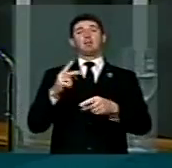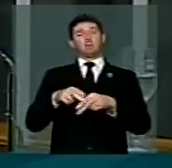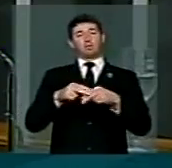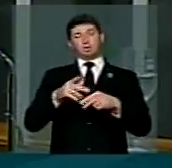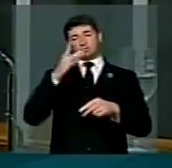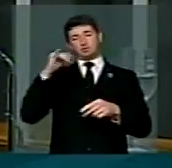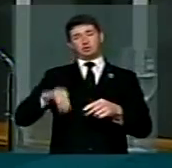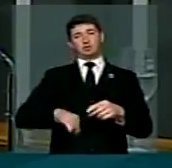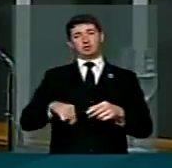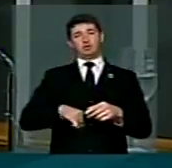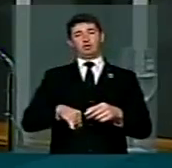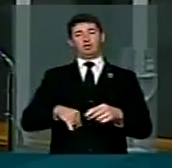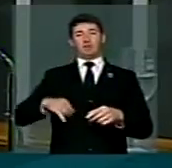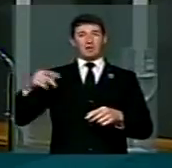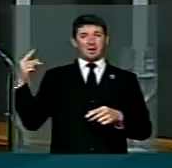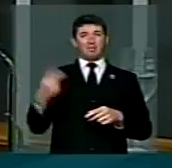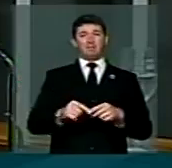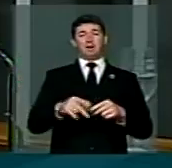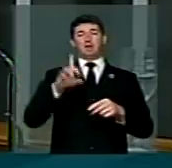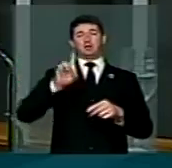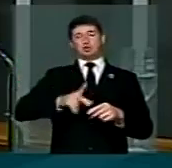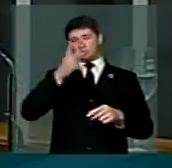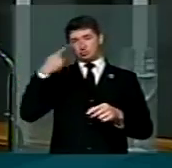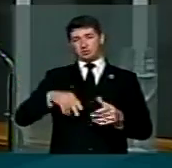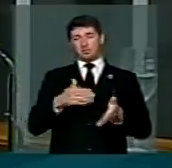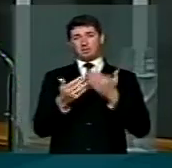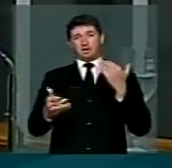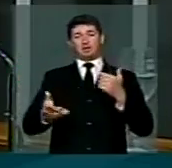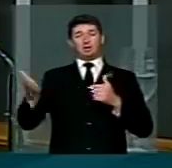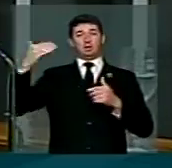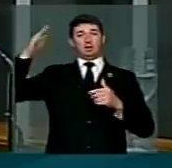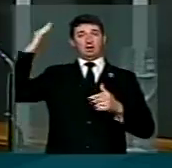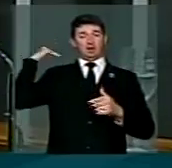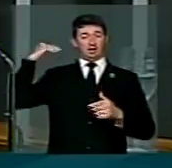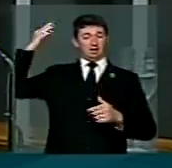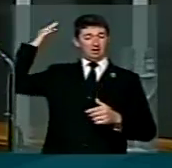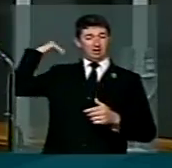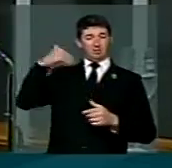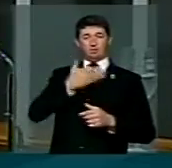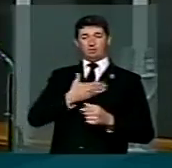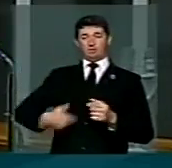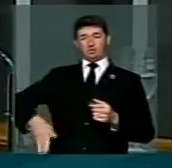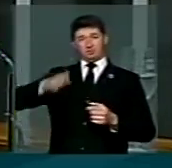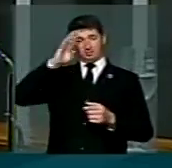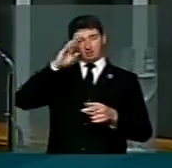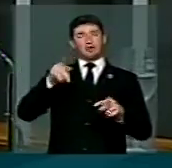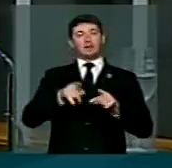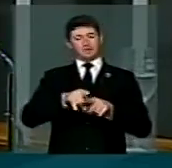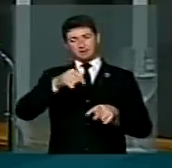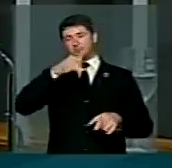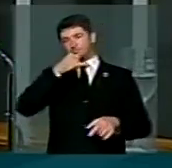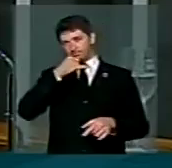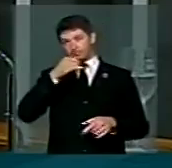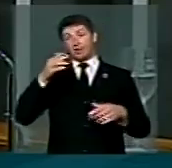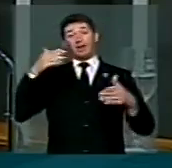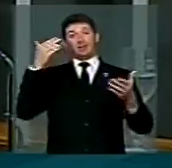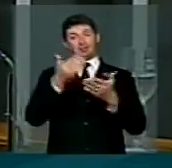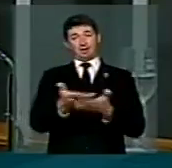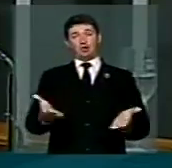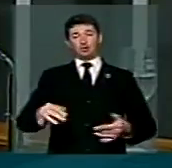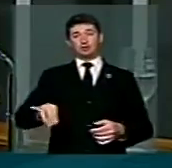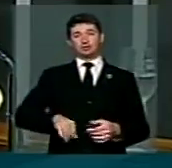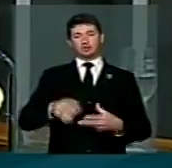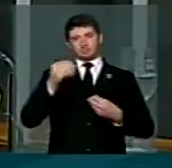graves violações aos direitos humanos cometidos no passado e, lamentavelmente, também nos dias de hoje.